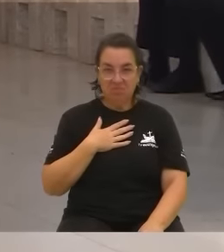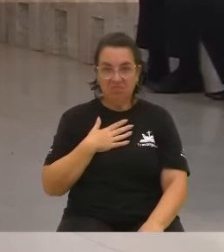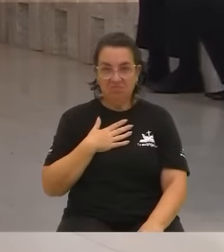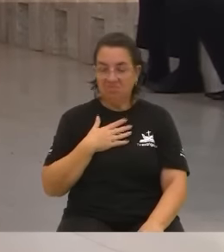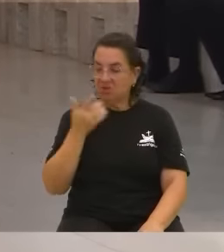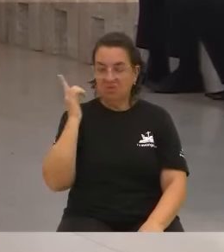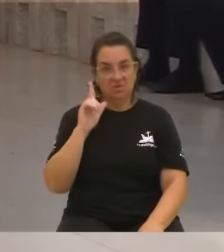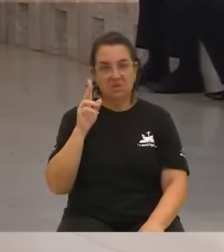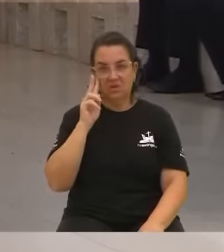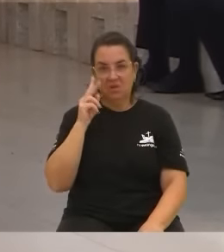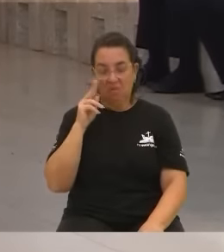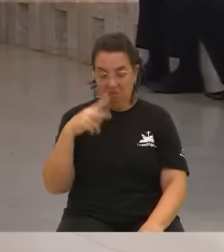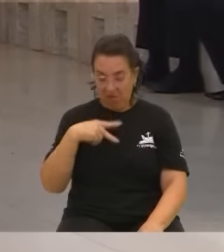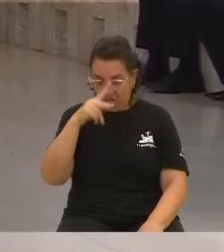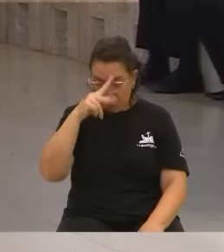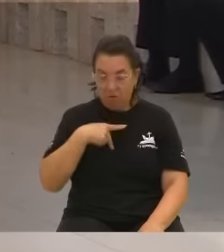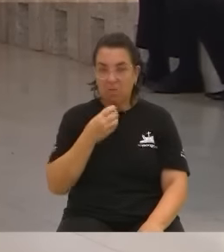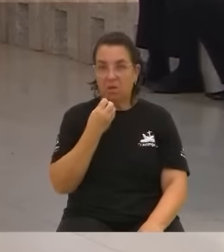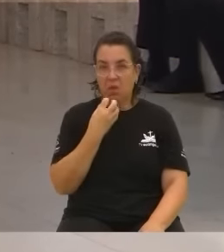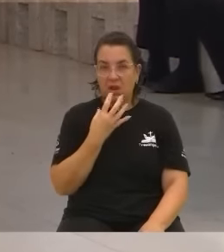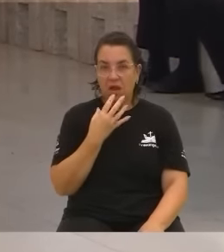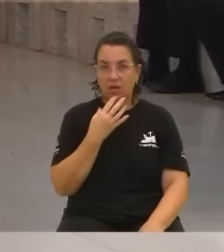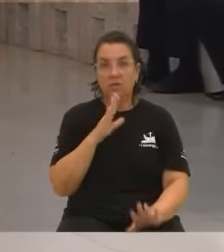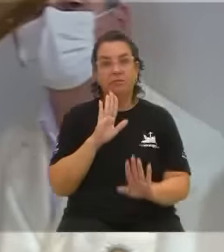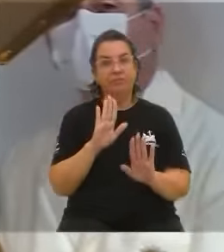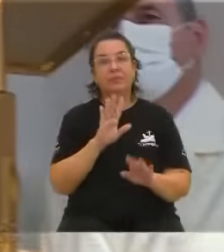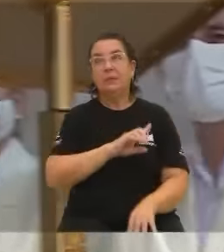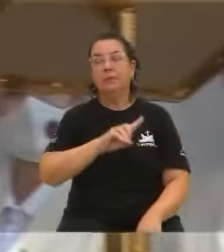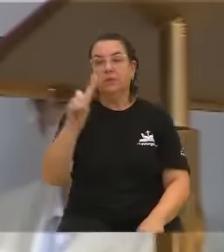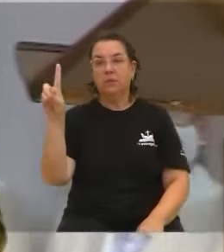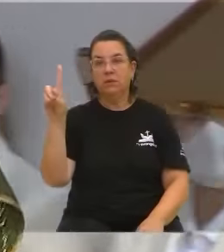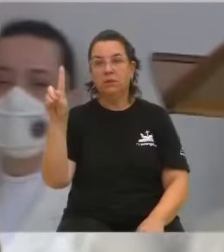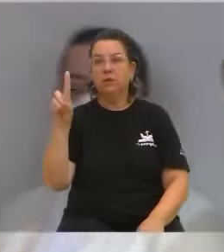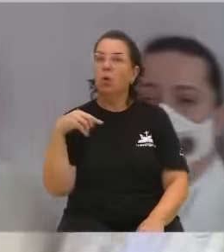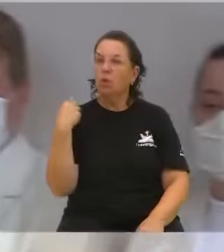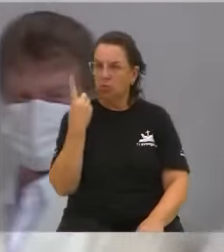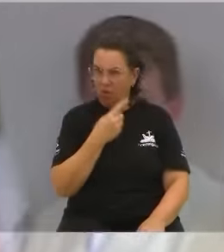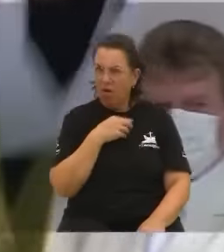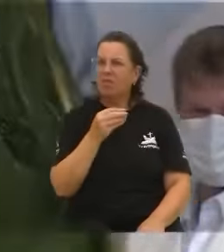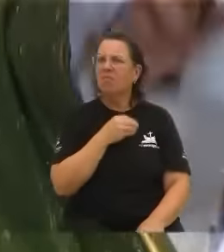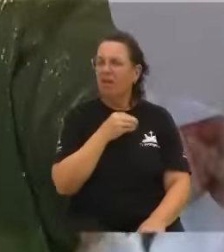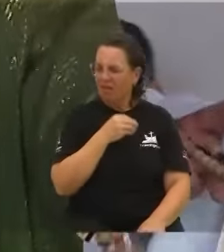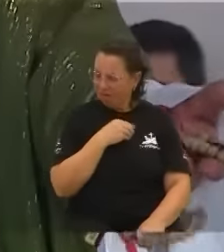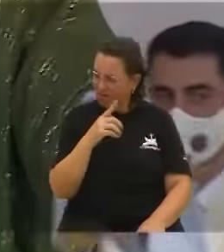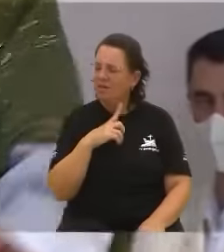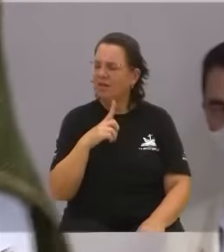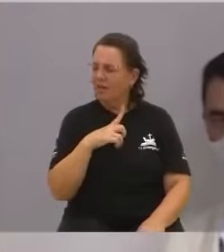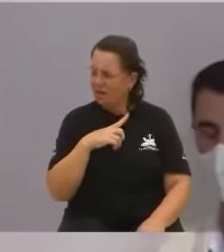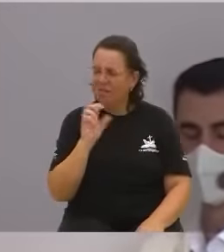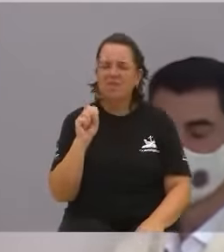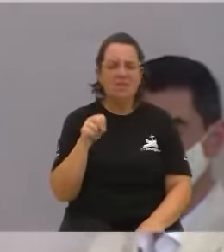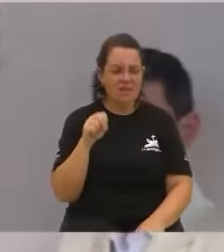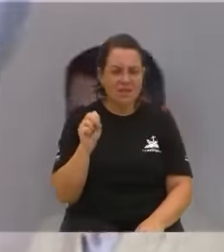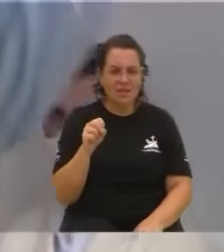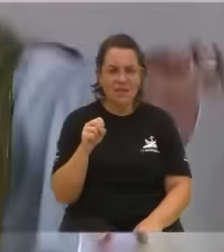olhando-nos individualmente. Deus, apesar de nossos pecados, e somos, apesar